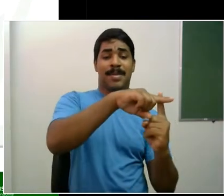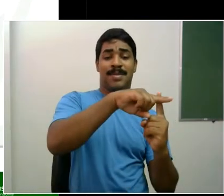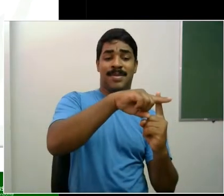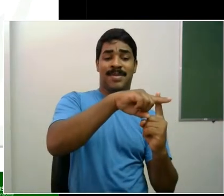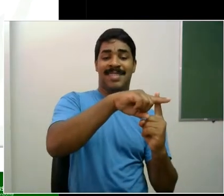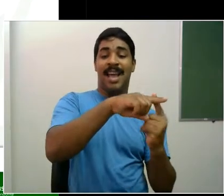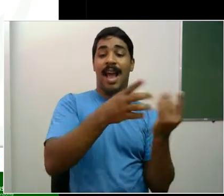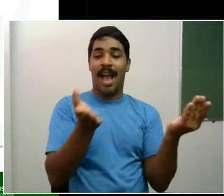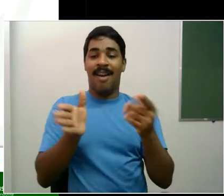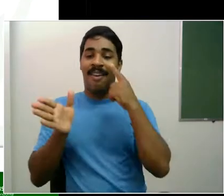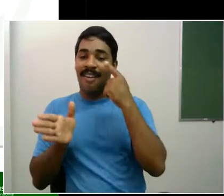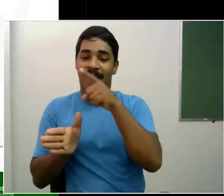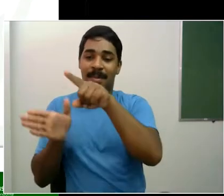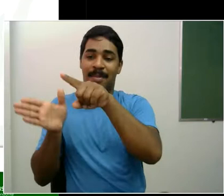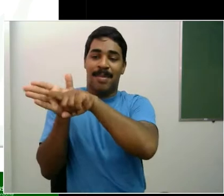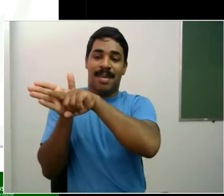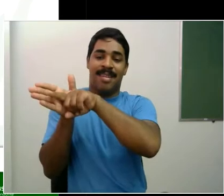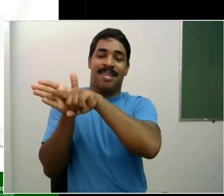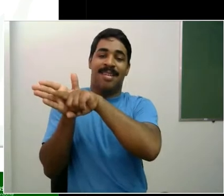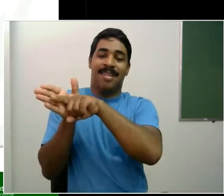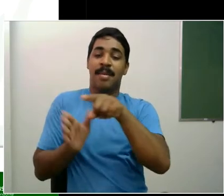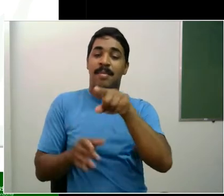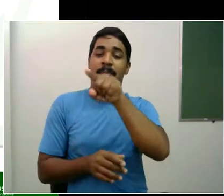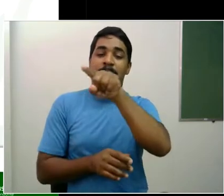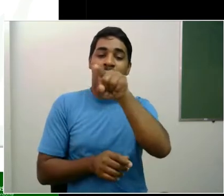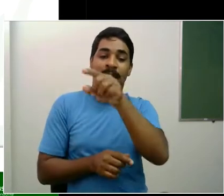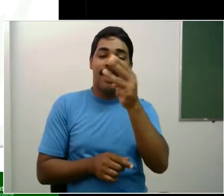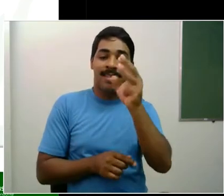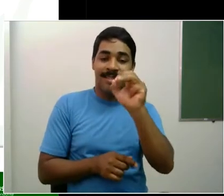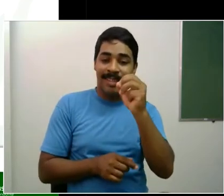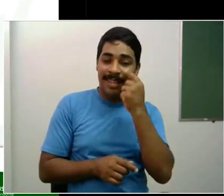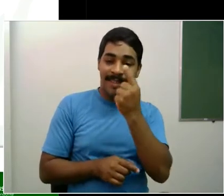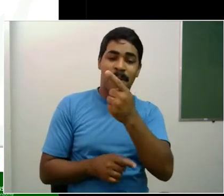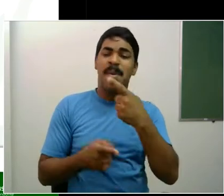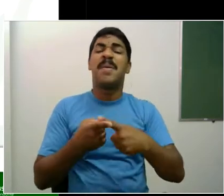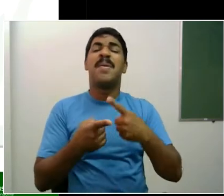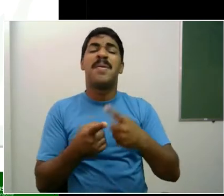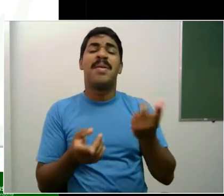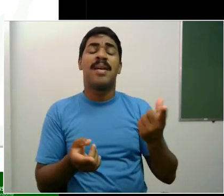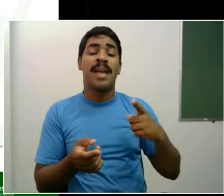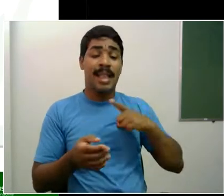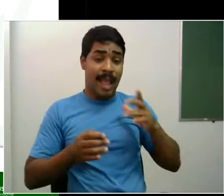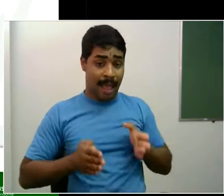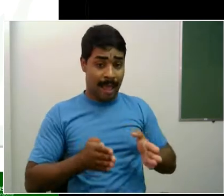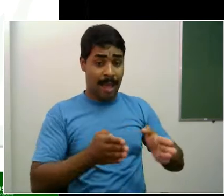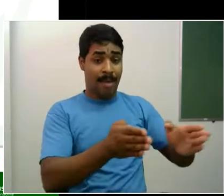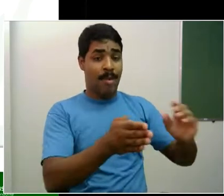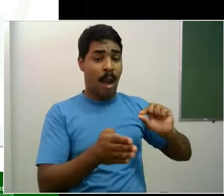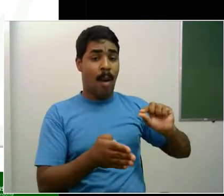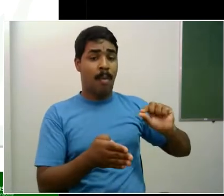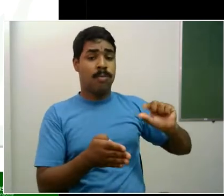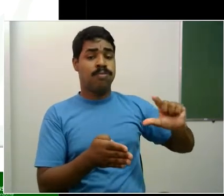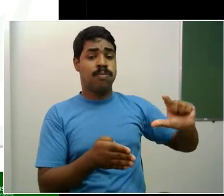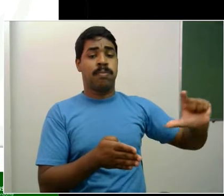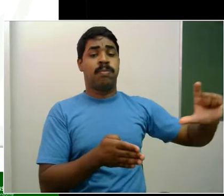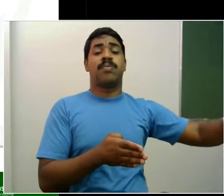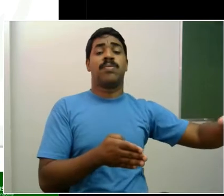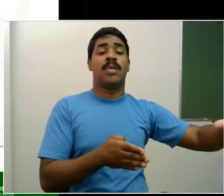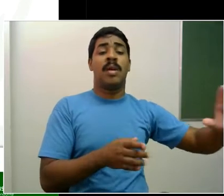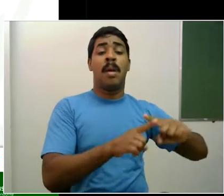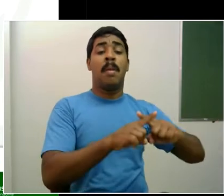Porque a trajetória minha é para a direita, só que eu estou andando para a esquerda. Tudo